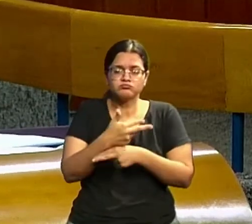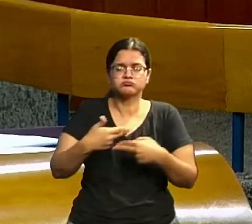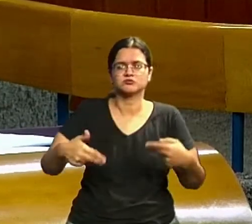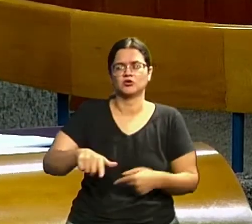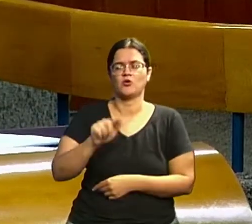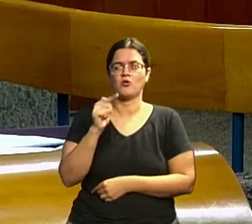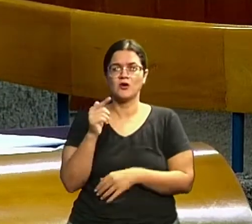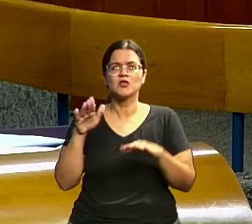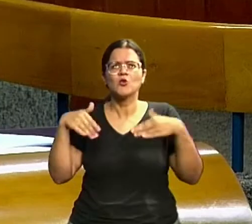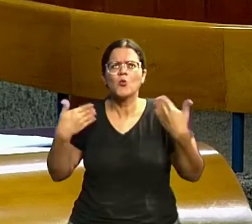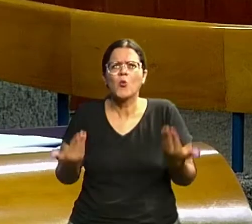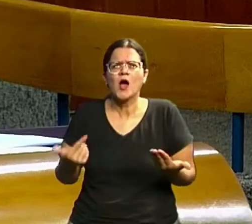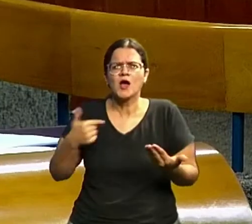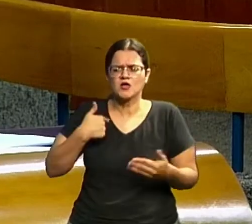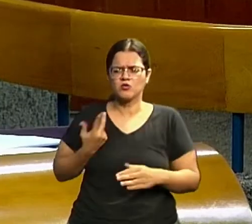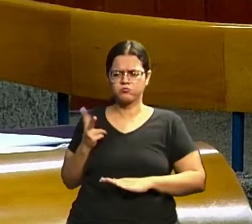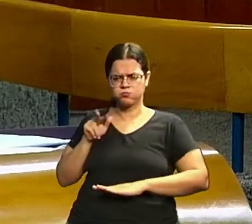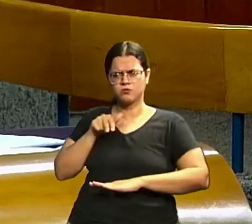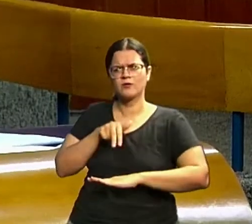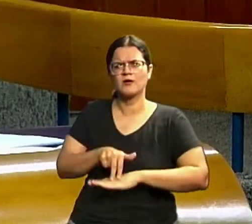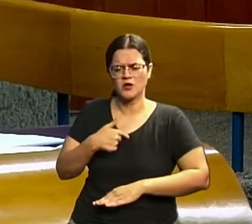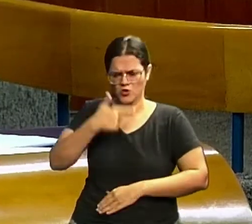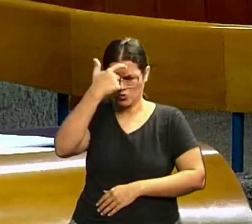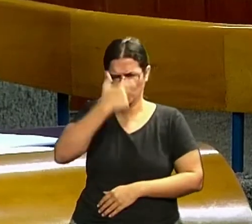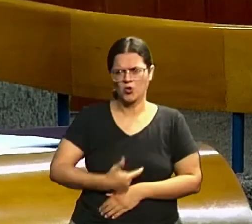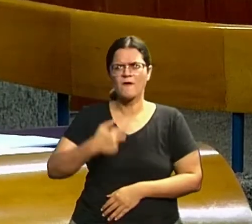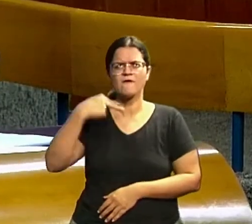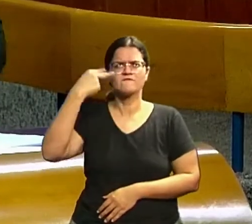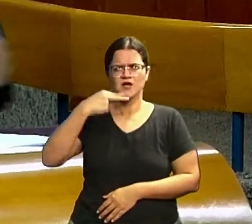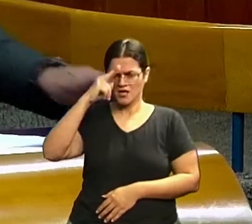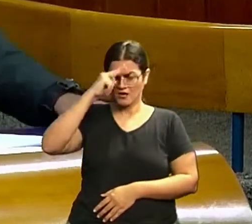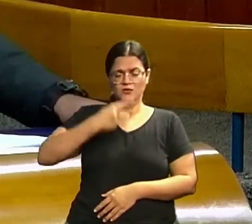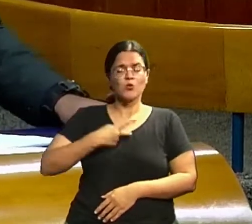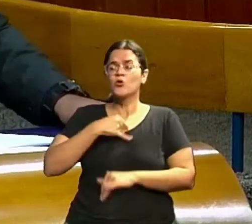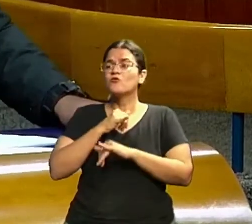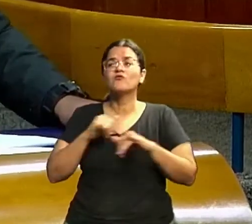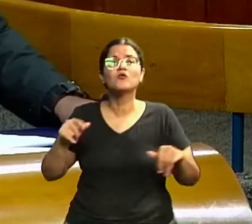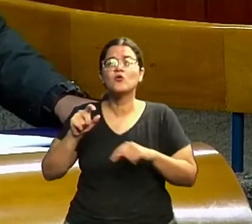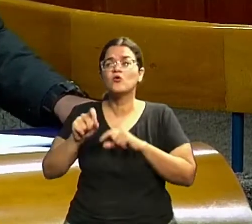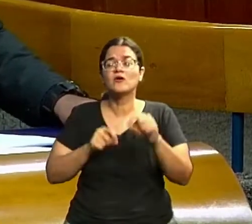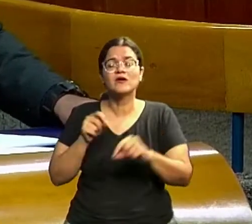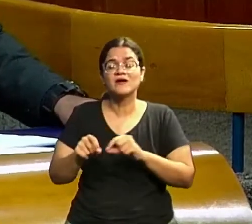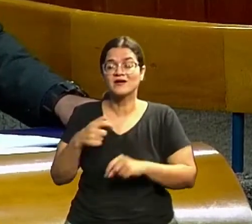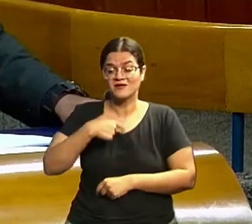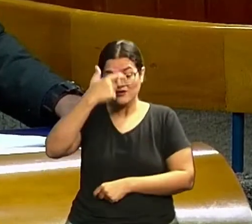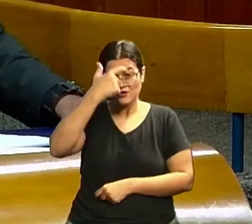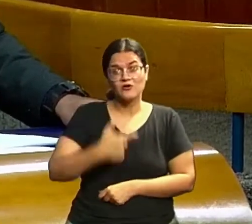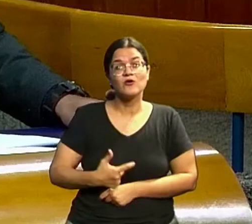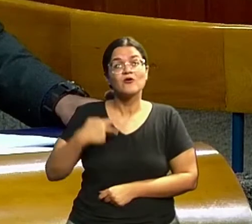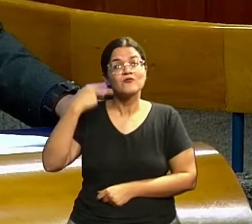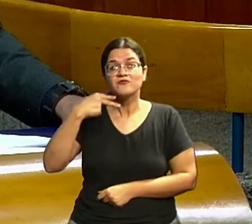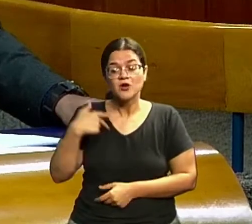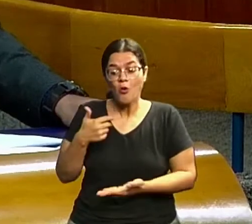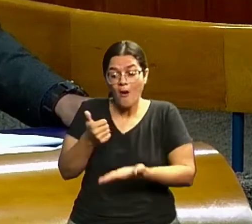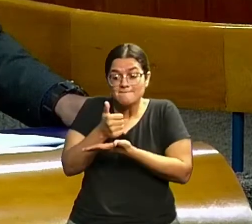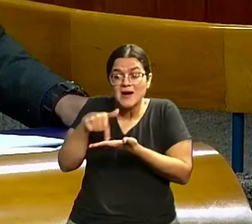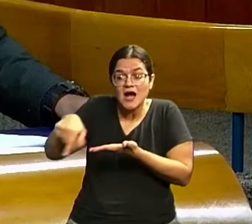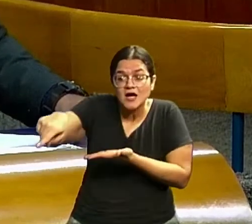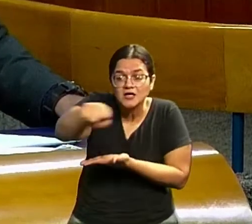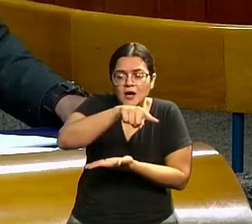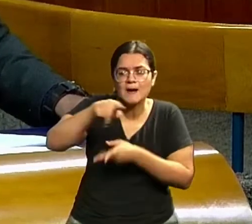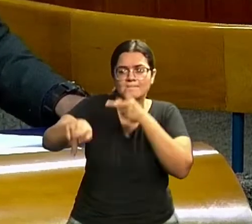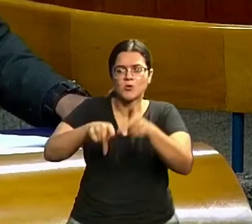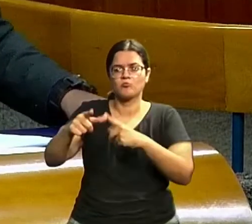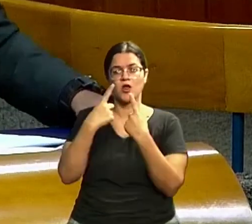Goiânia. Então, quando eu me coloco aqui como vereador independente, eu quero dizer, vereadora Ava, é que eu sou vereador da base dessa população